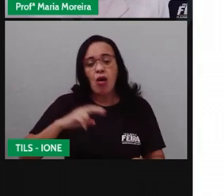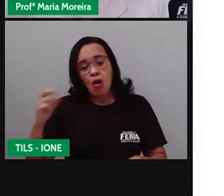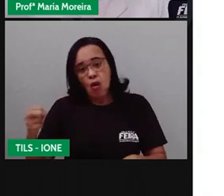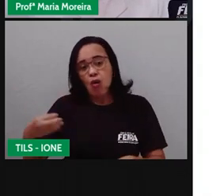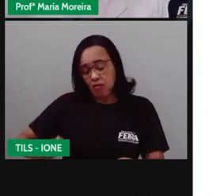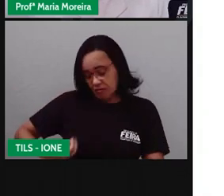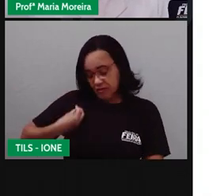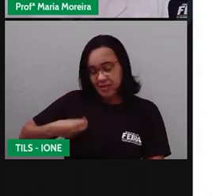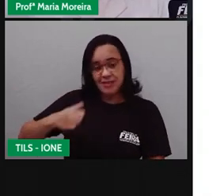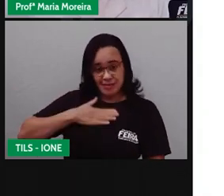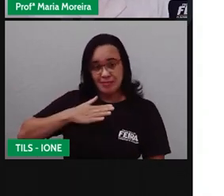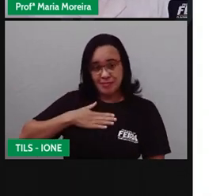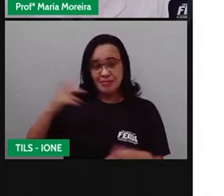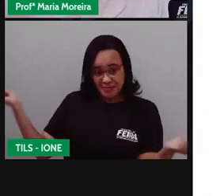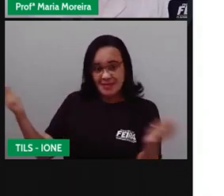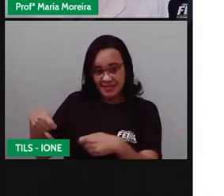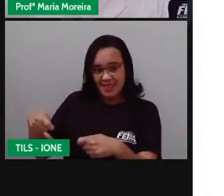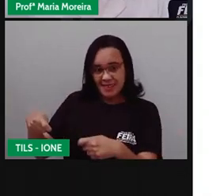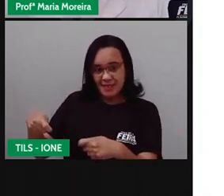de Ione?